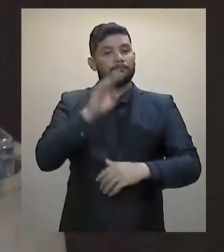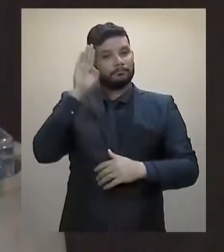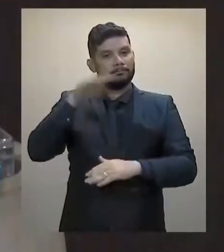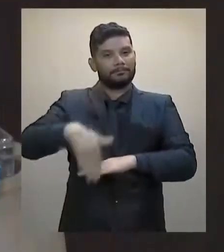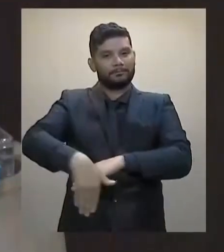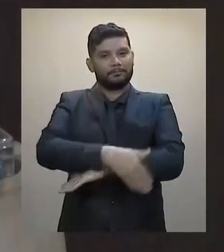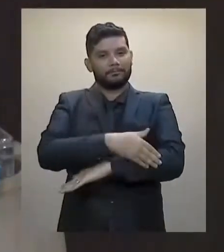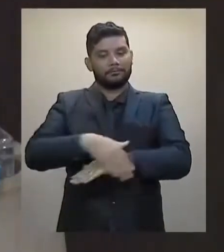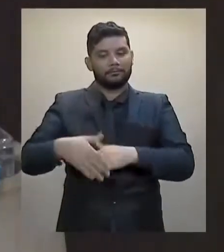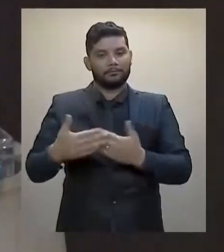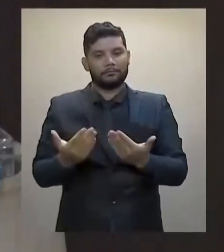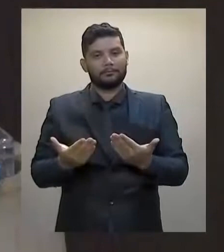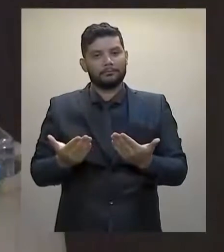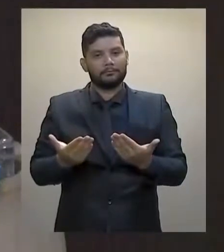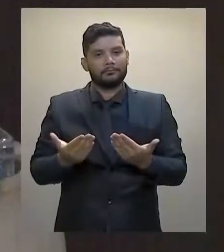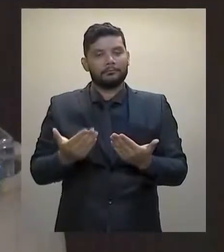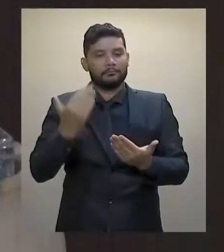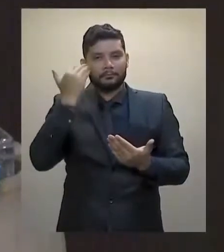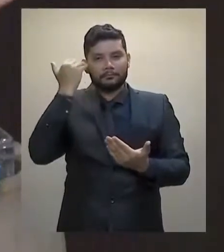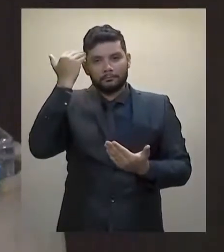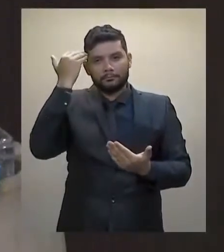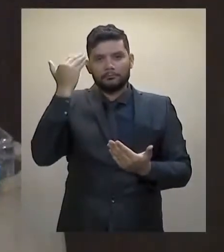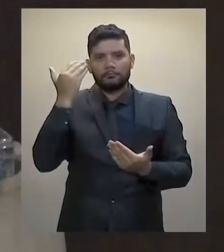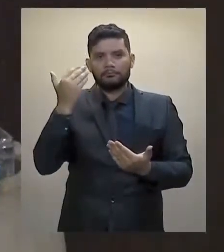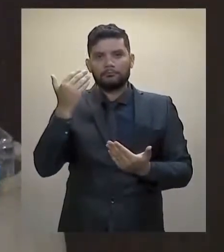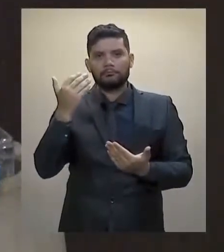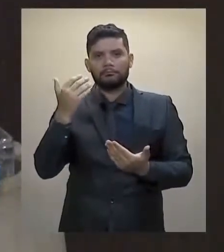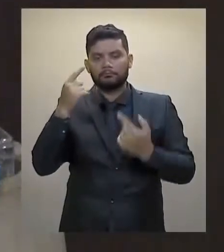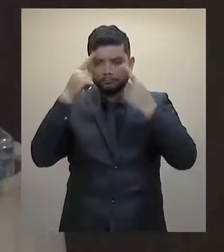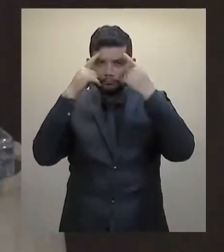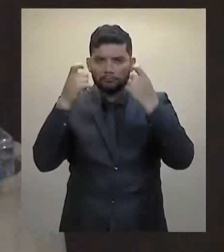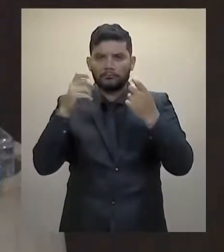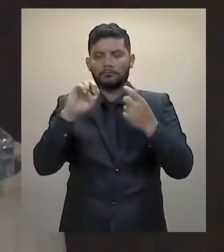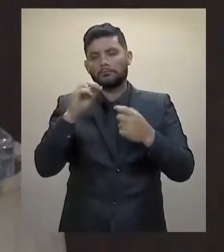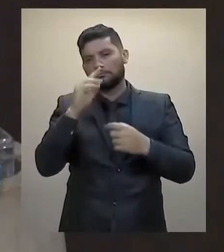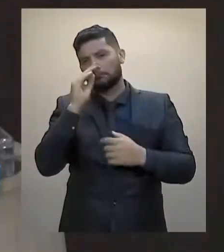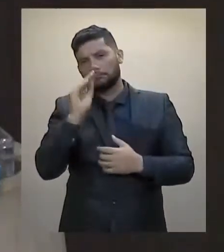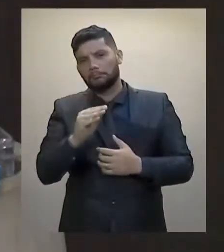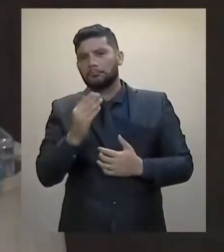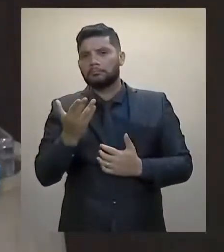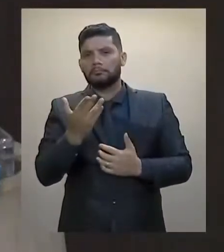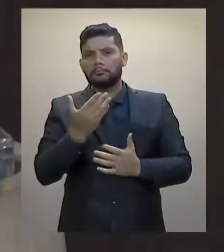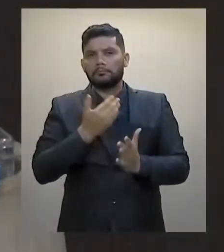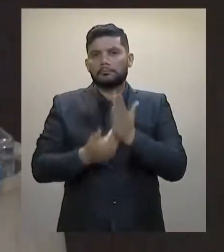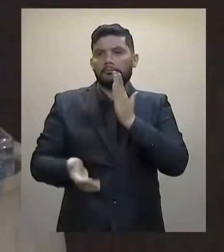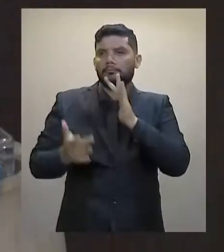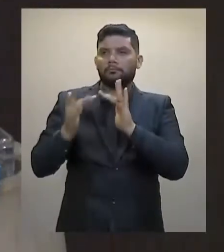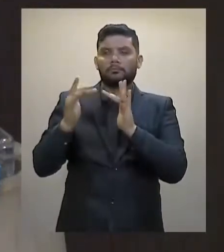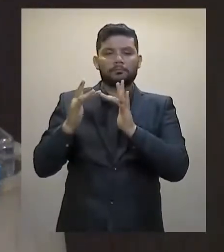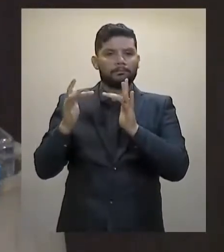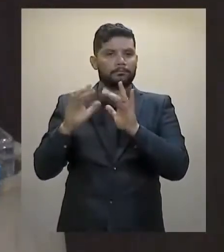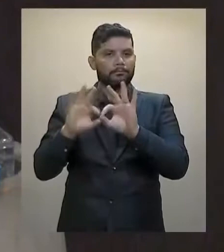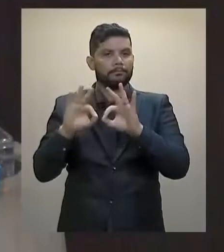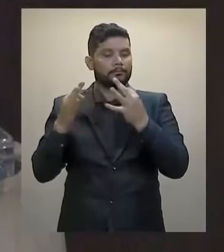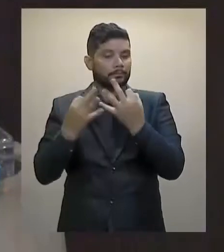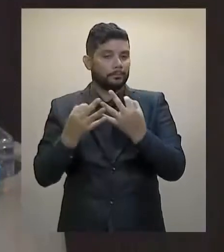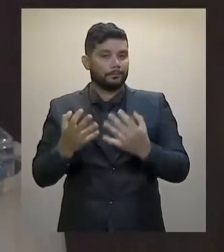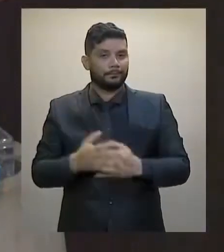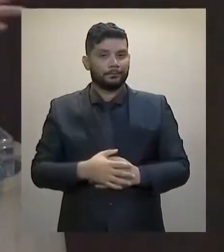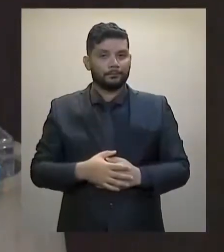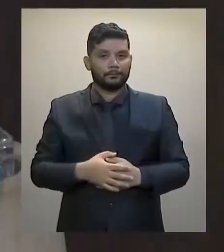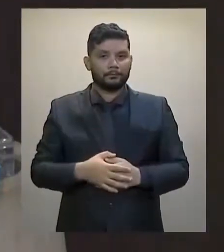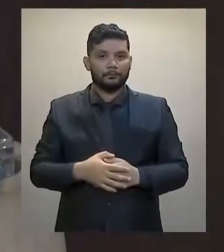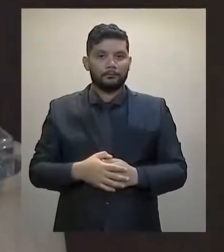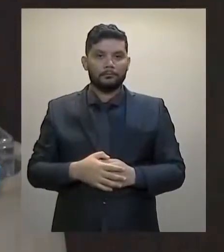adolescentes que, por violência, negligência, perderam o vínculo familiar por ordem judicial e